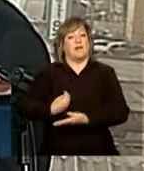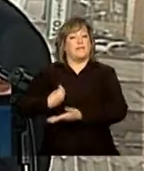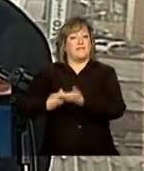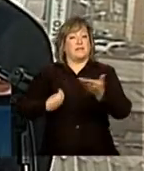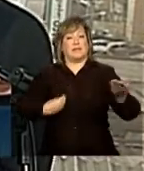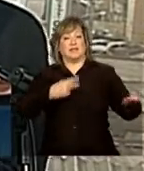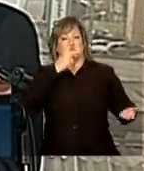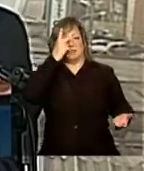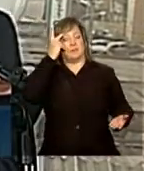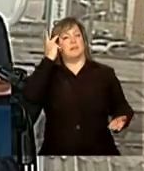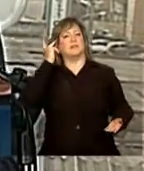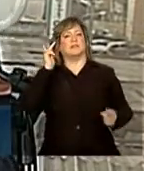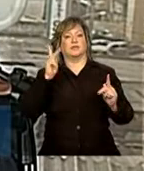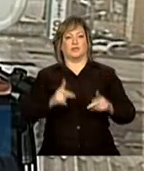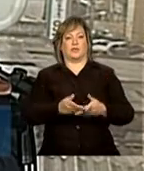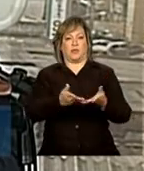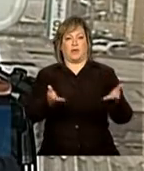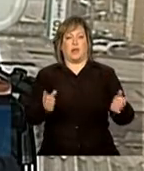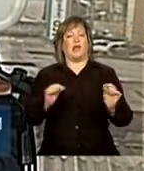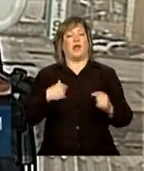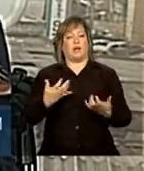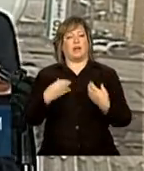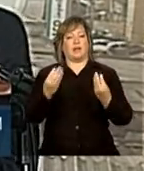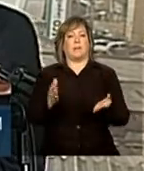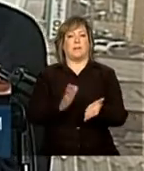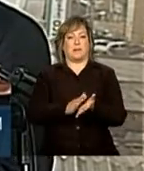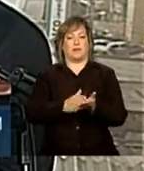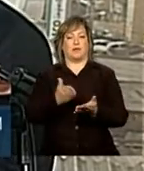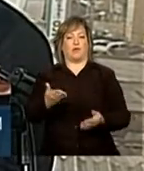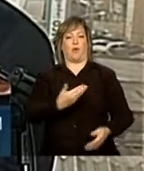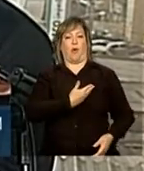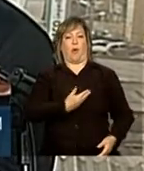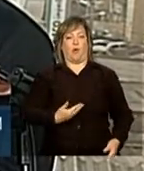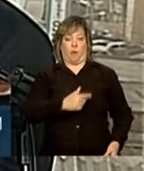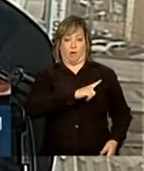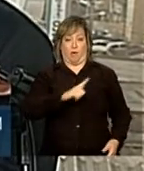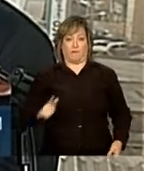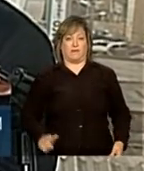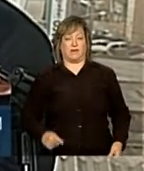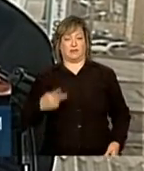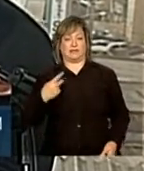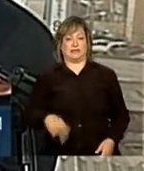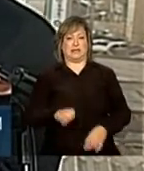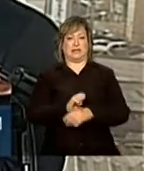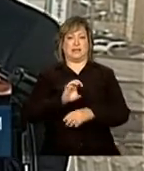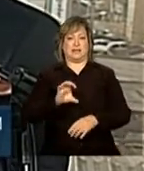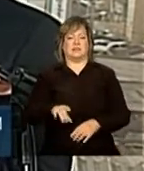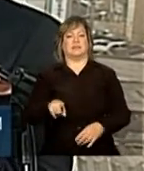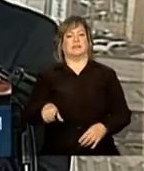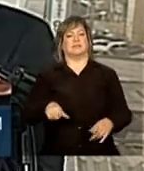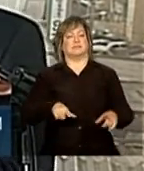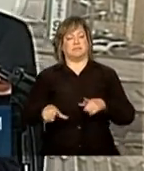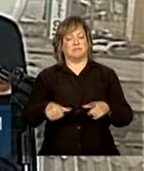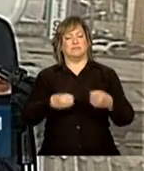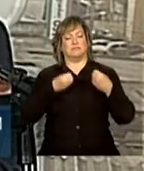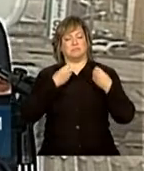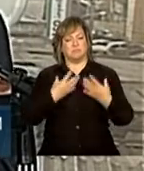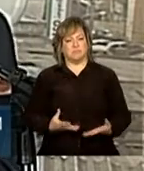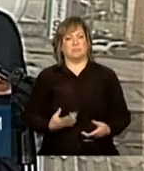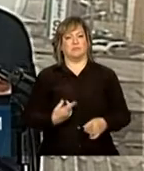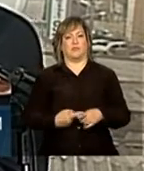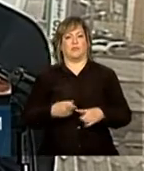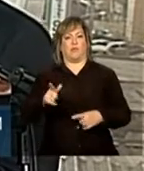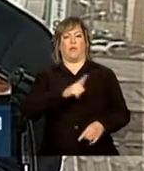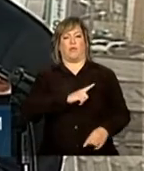pessoas. Portanto, eu quero parabenizar o governo do estado por essa grande intervenção, mais uma vez citando